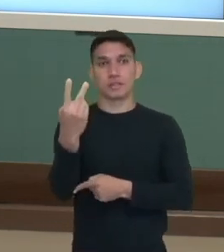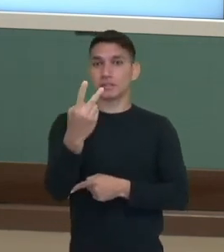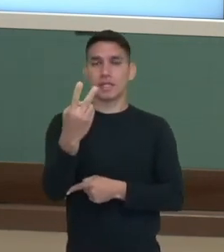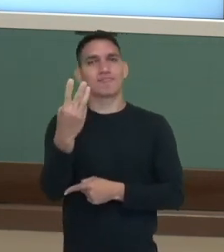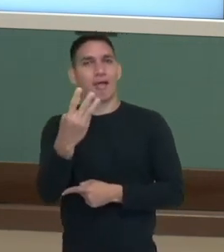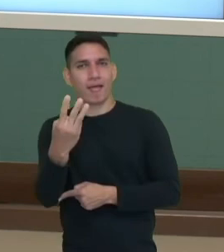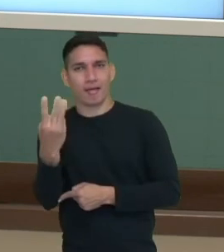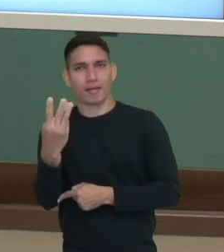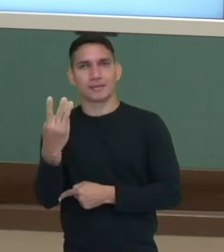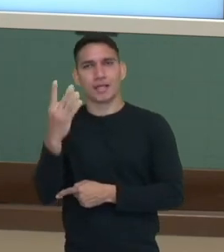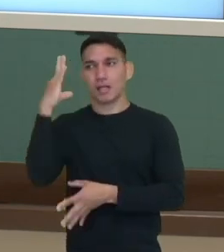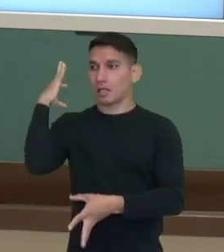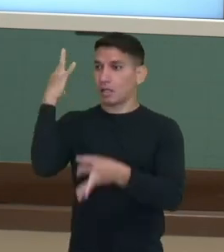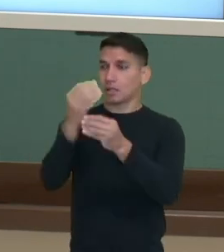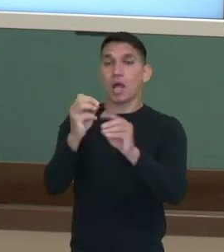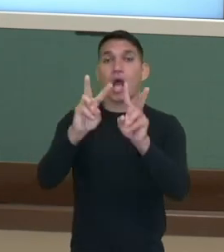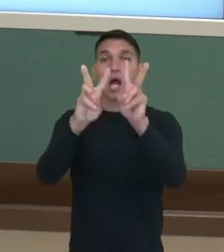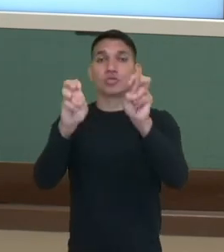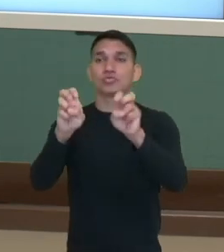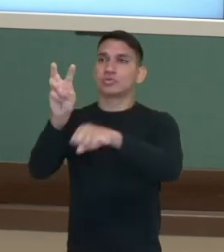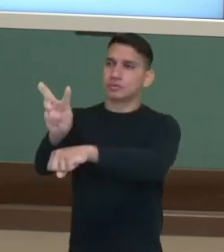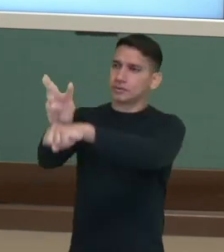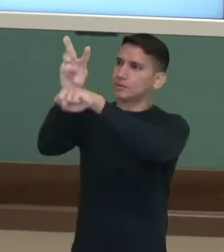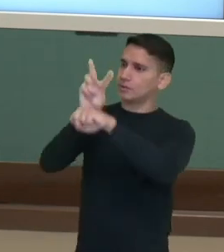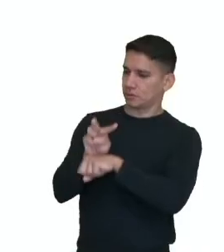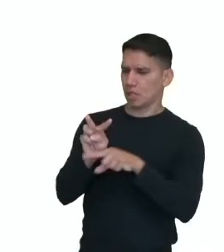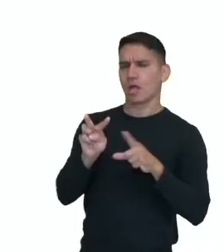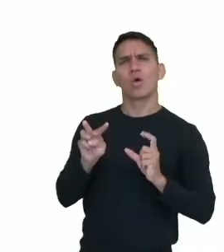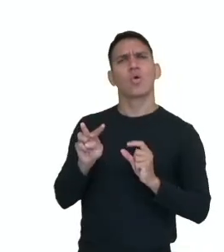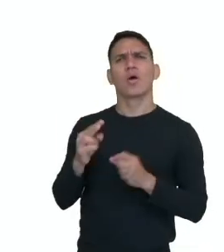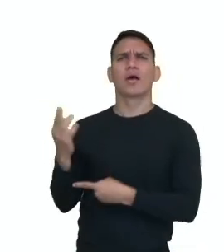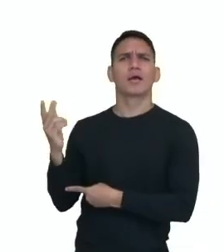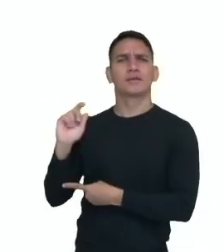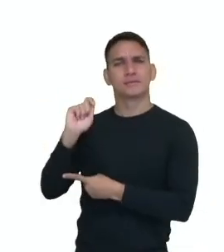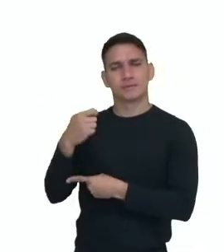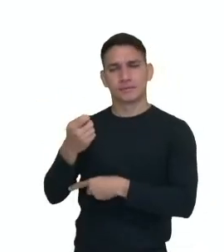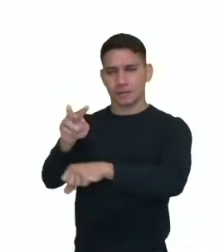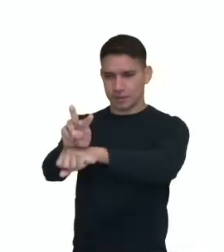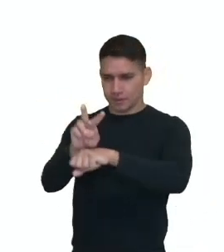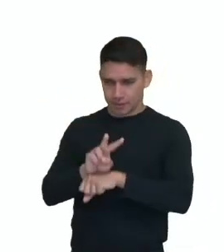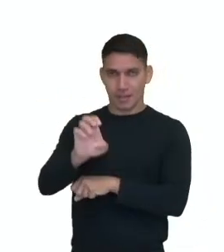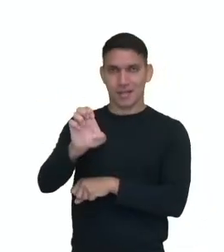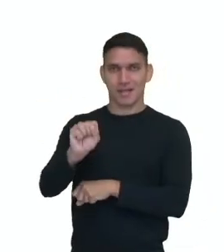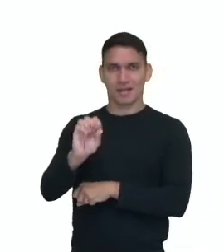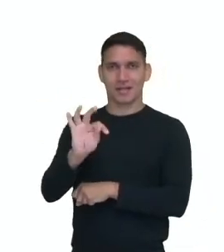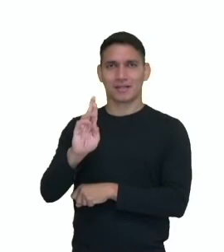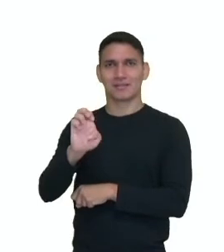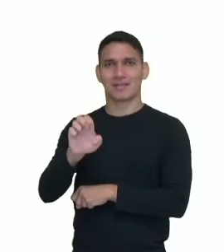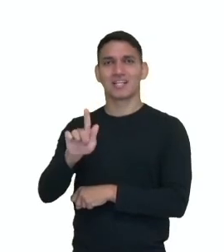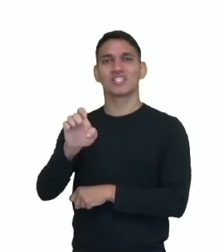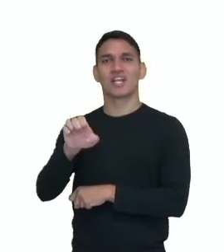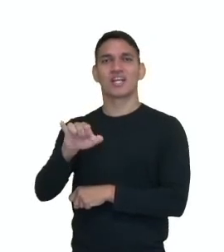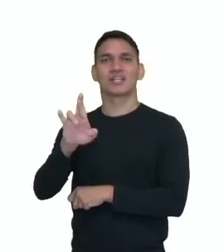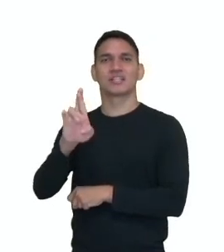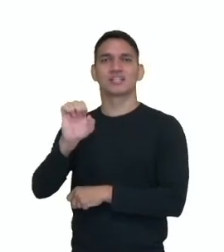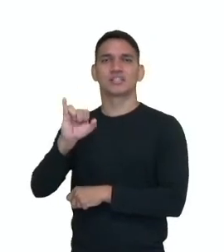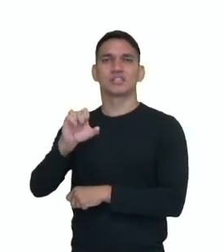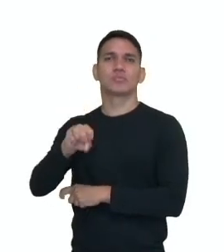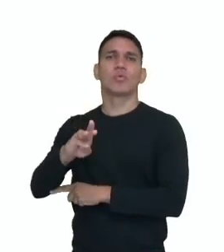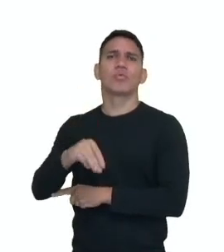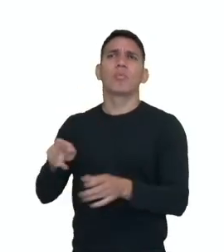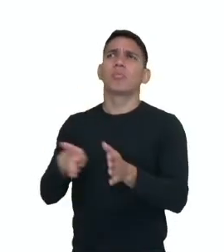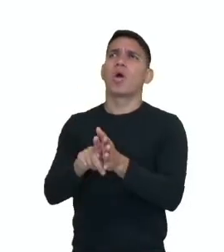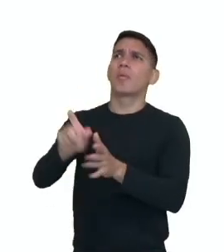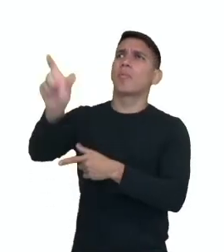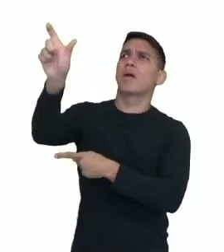terceira retomada, que é o estrangeirismo. O estrangeirismo é o uso de palavra, expressão de origem estrangeira que tenha ou